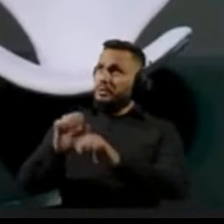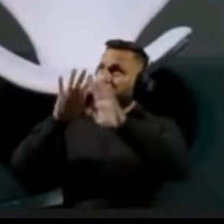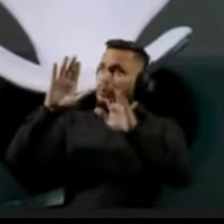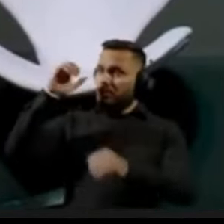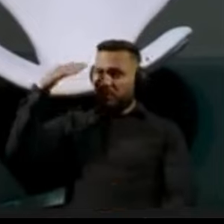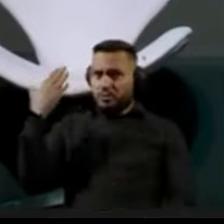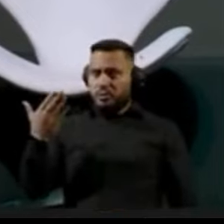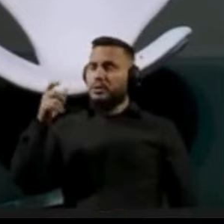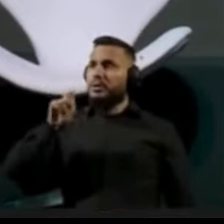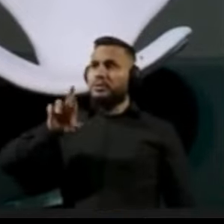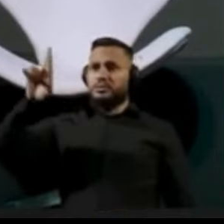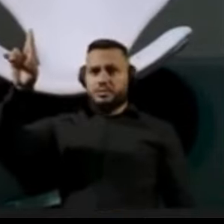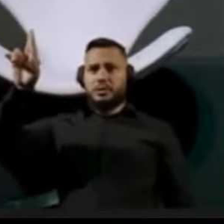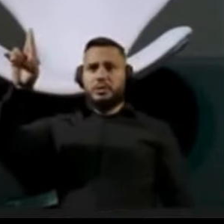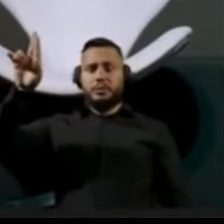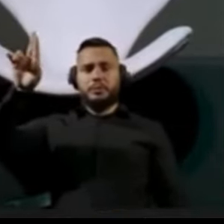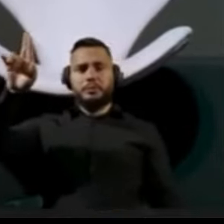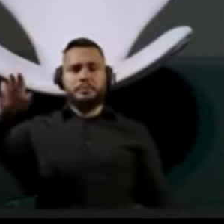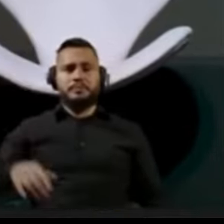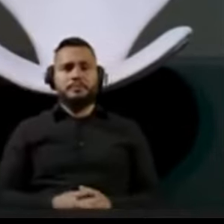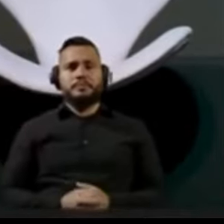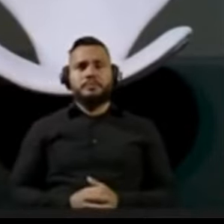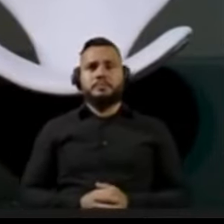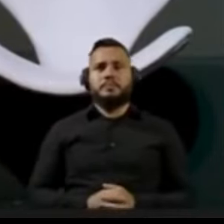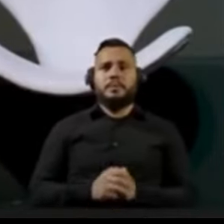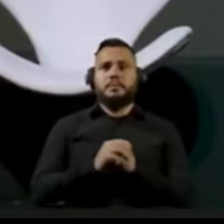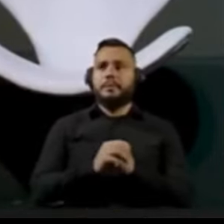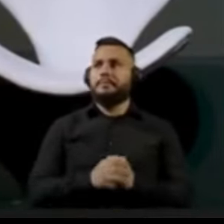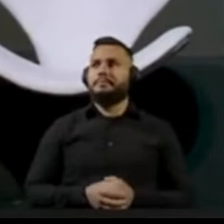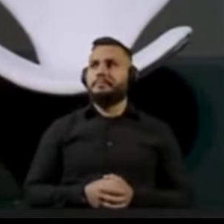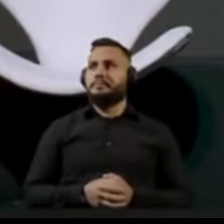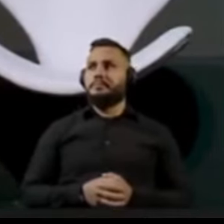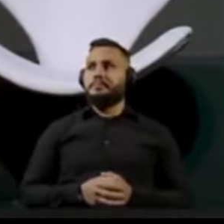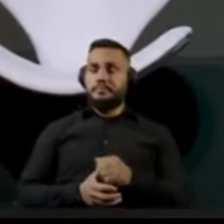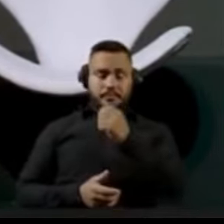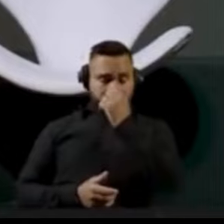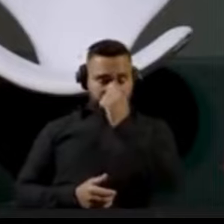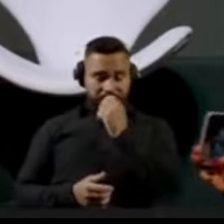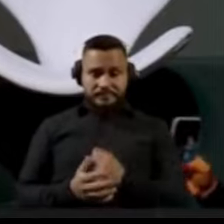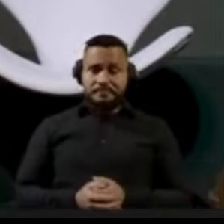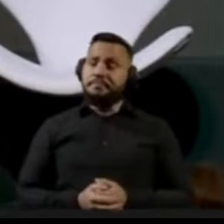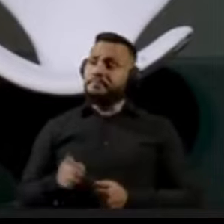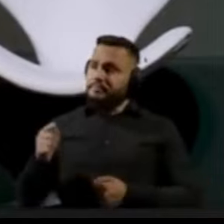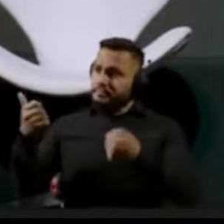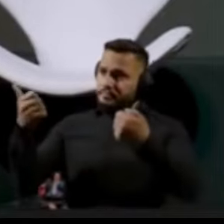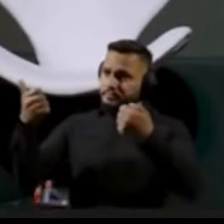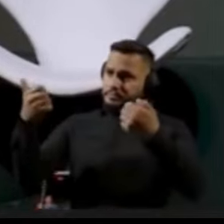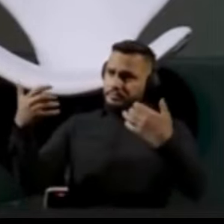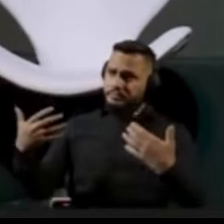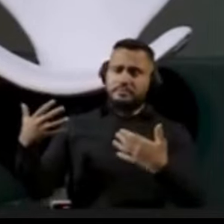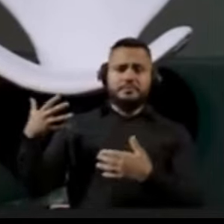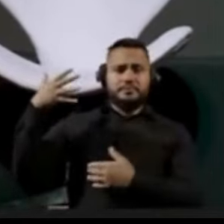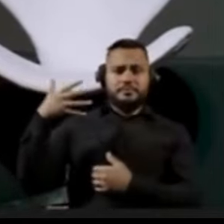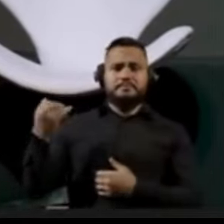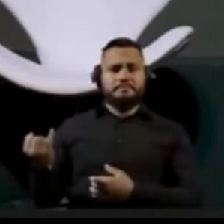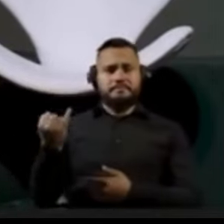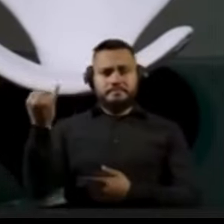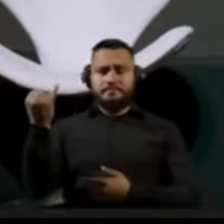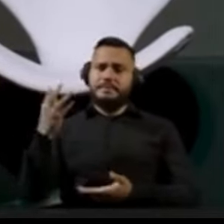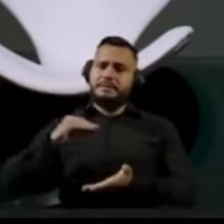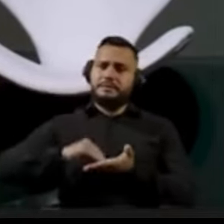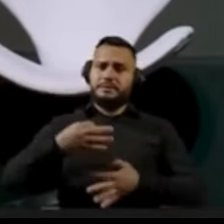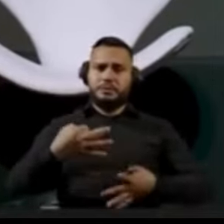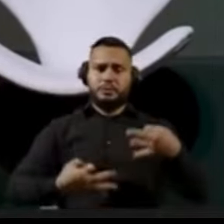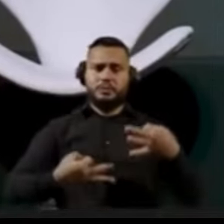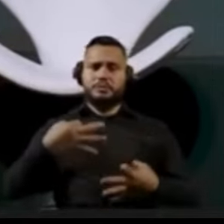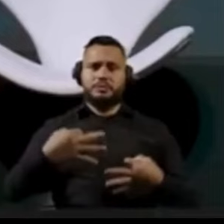Exércitos. Amém. Amém. Presidente Carol, você falou uma coisa muito importante. A injustiça que cometeram.